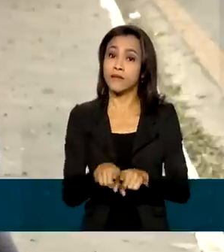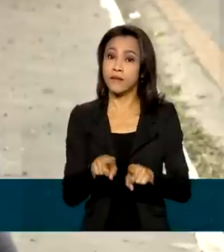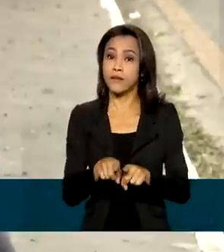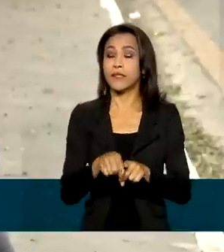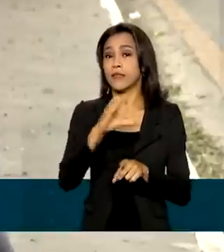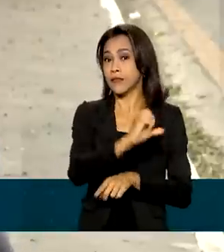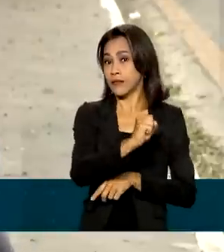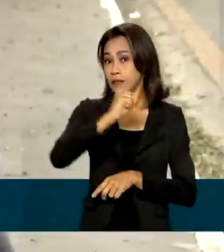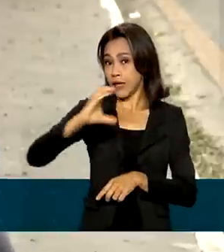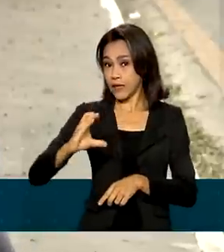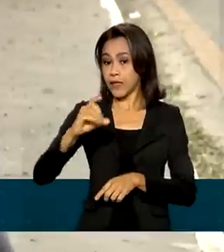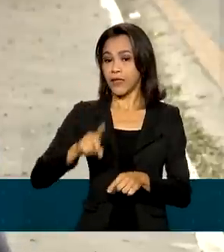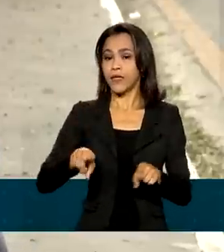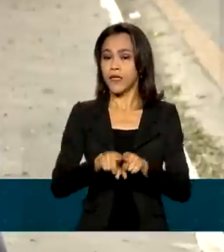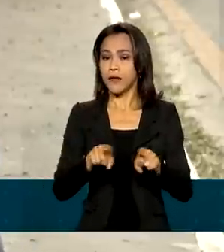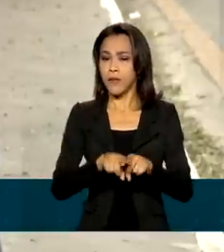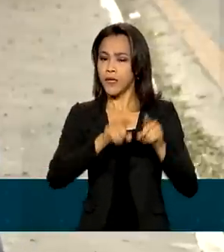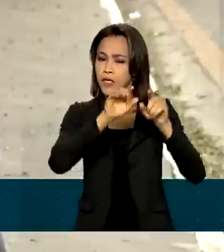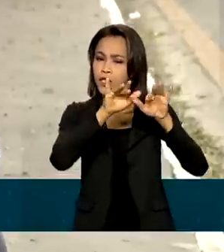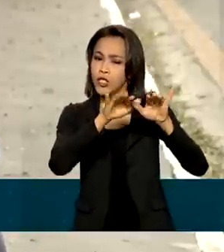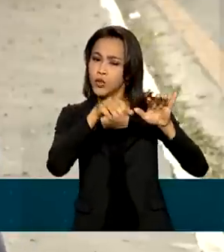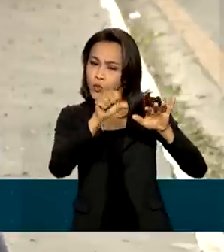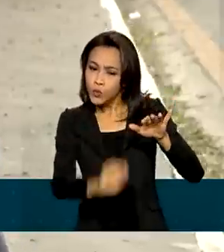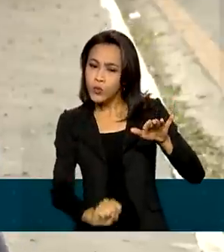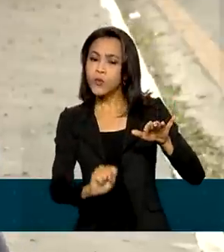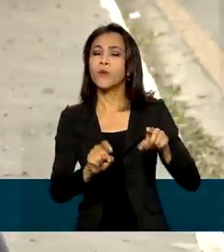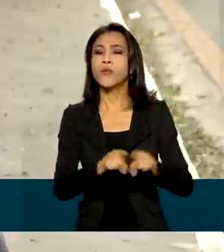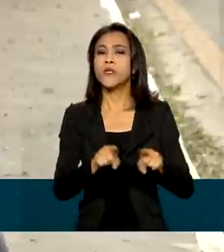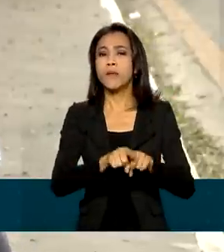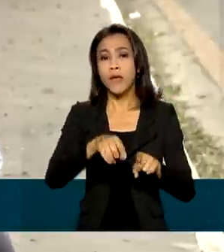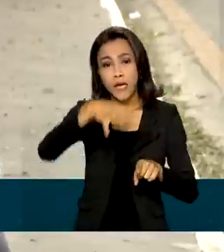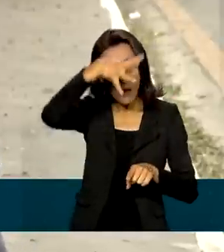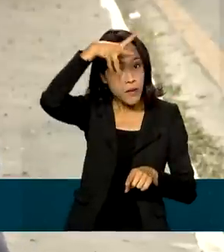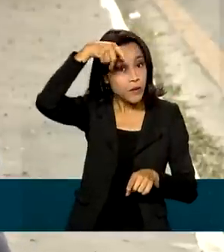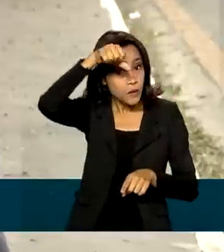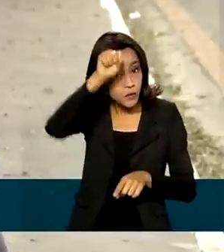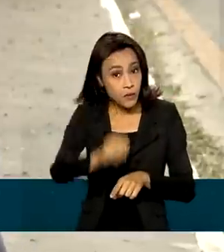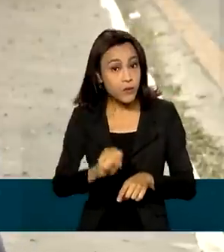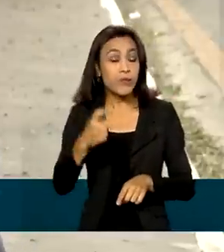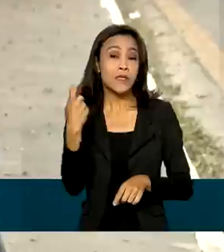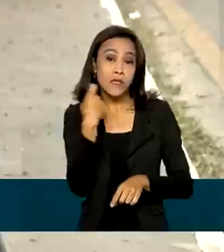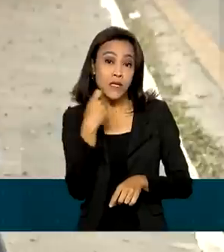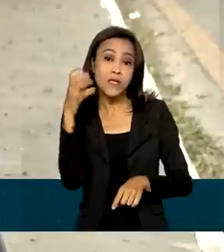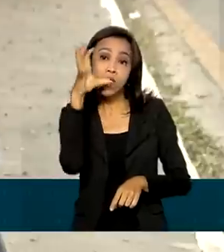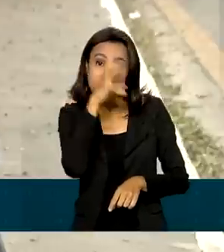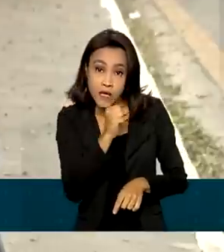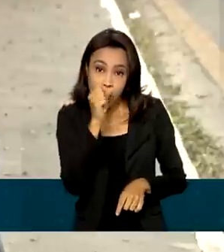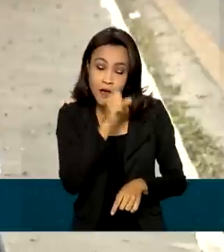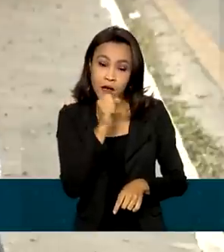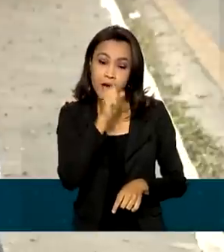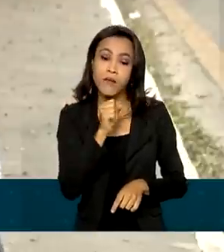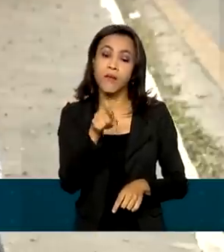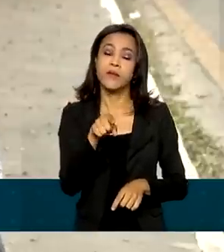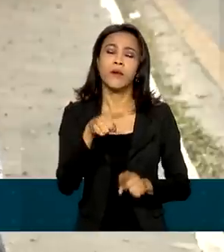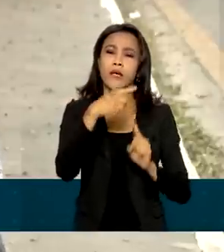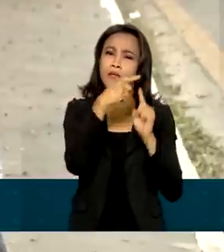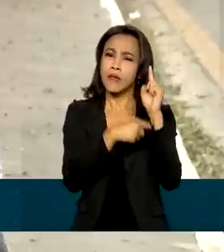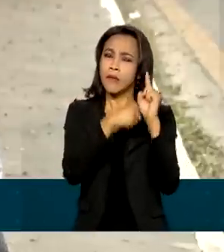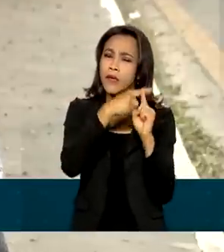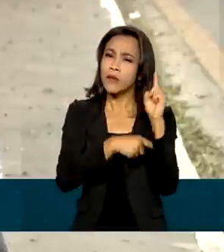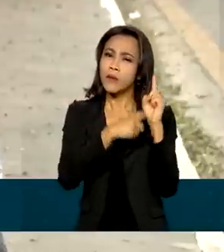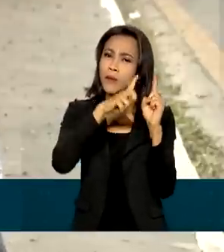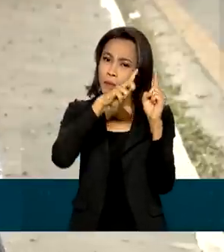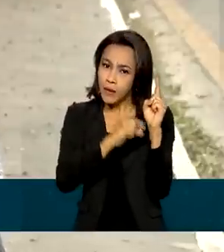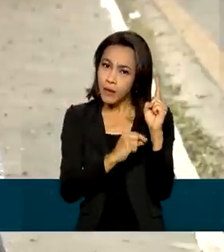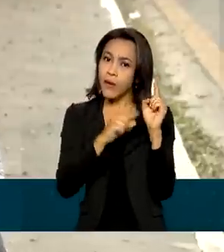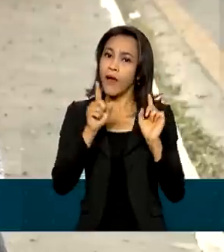de geadas nos estados da região sul e Mato Grosso do Sul na sexta e no sábado a temperatura mínima prevista